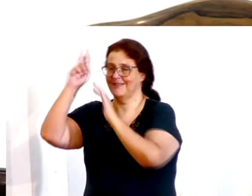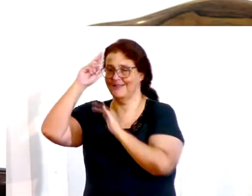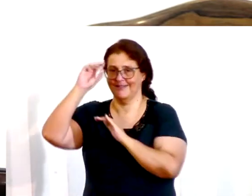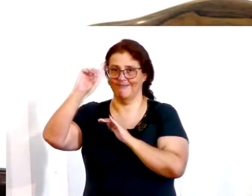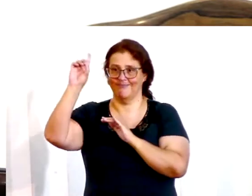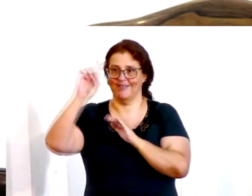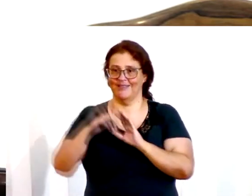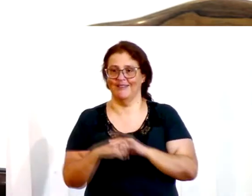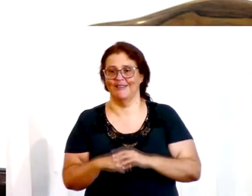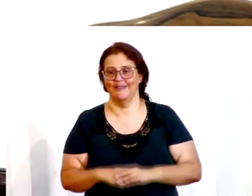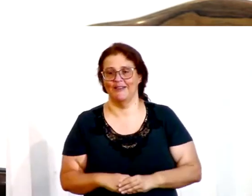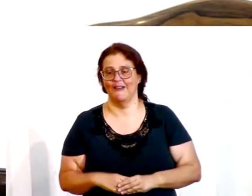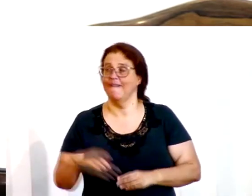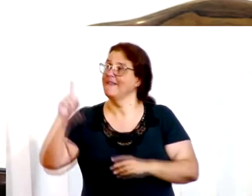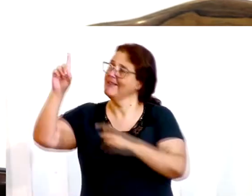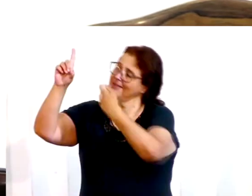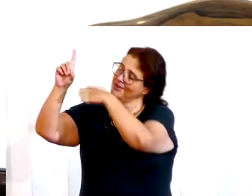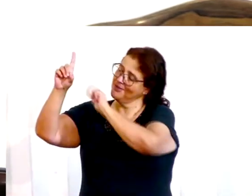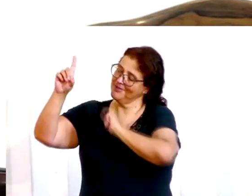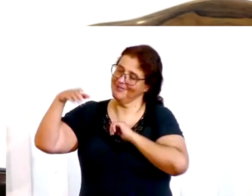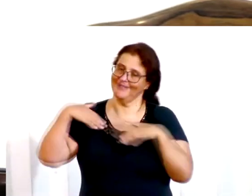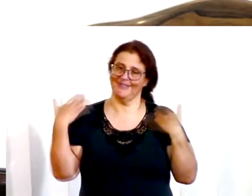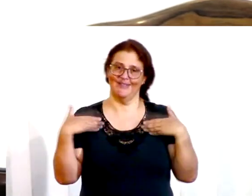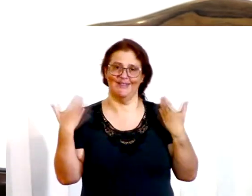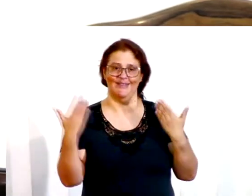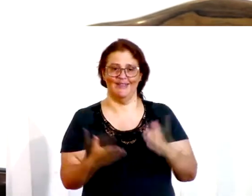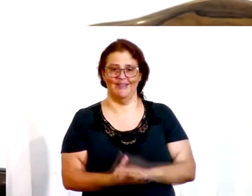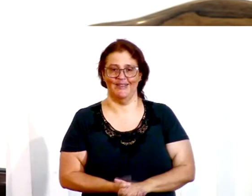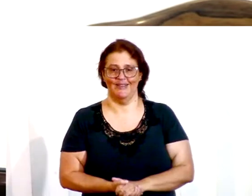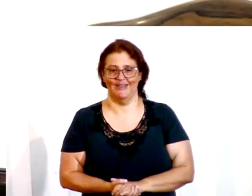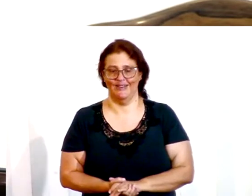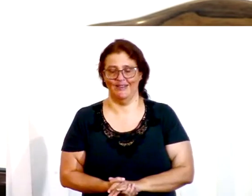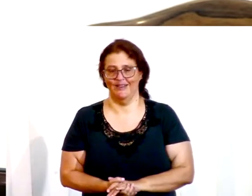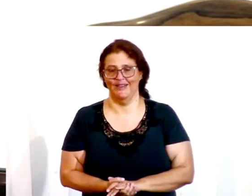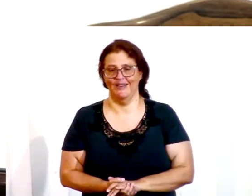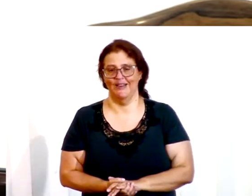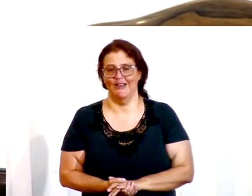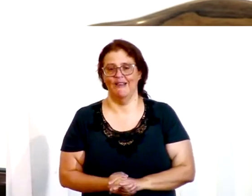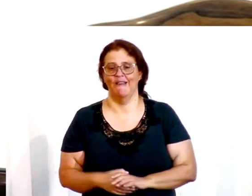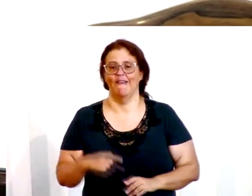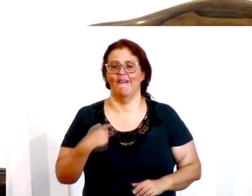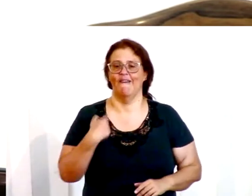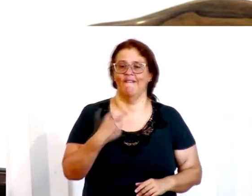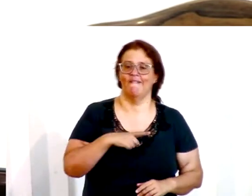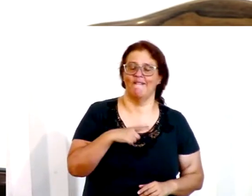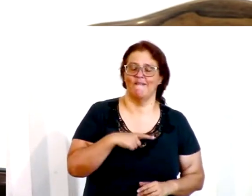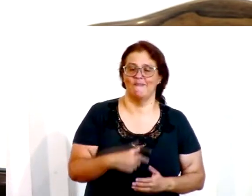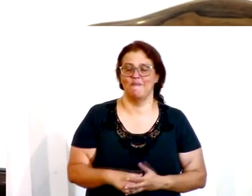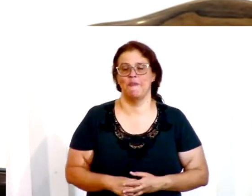Deus, mas Ele não nos abandona. Em qualquer circunstância,